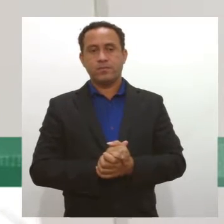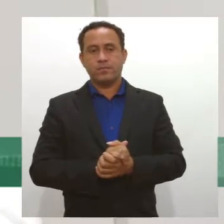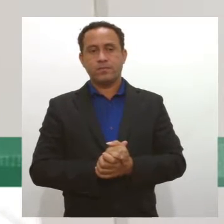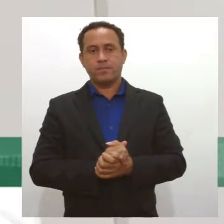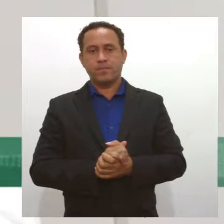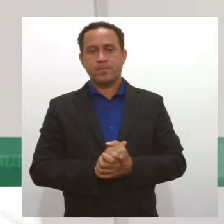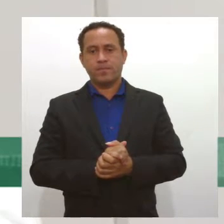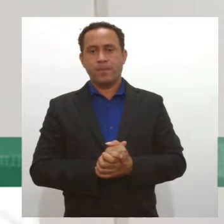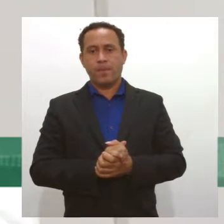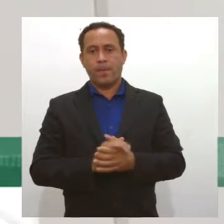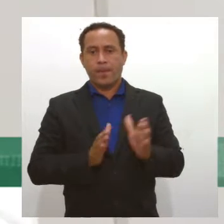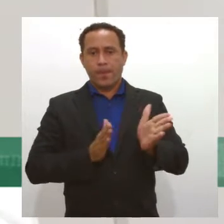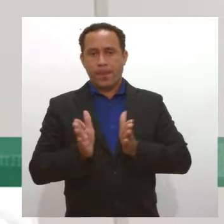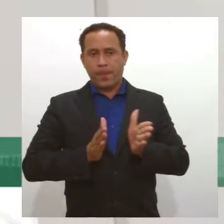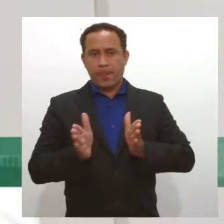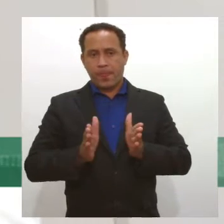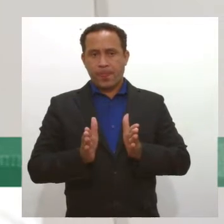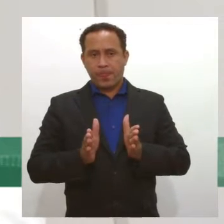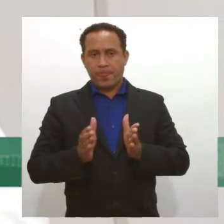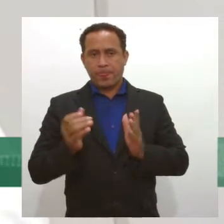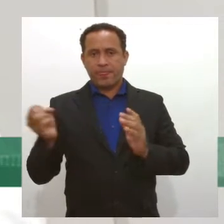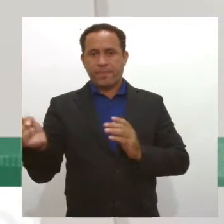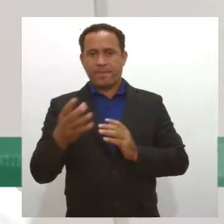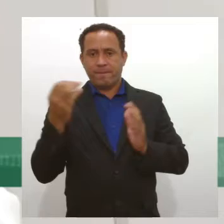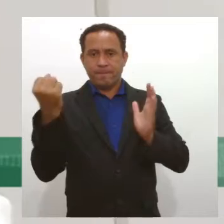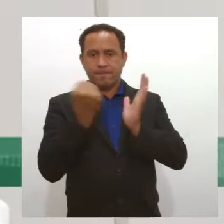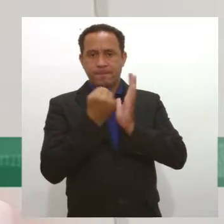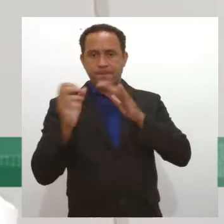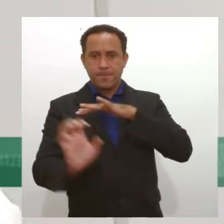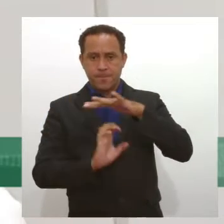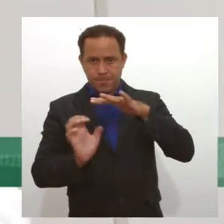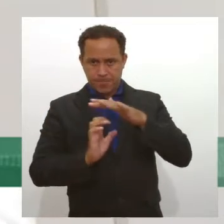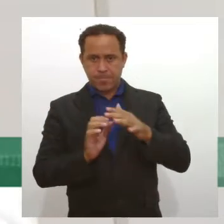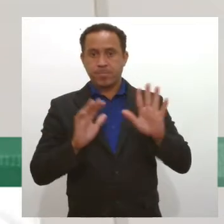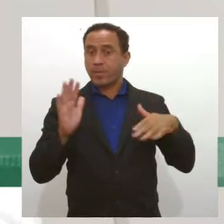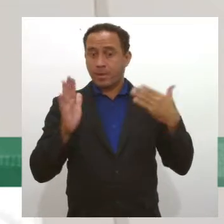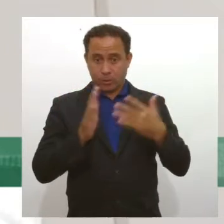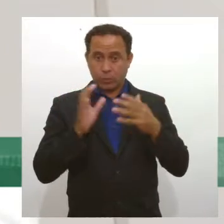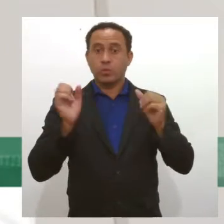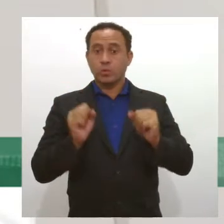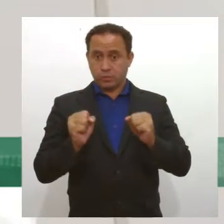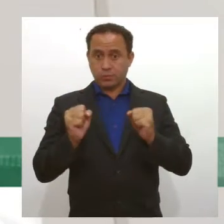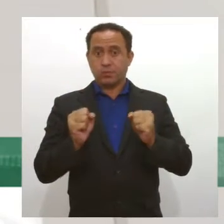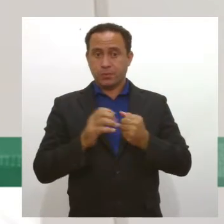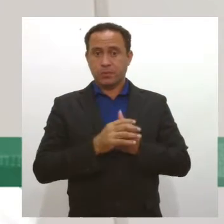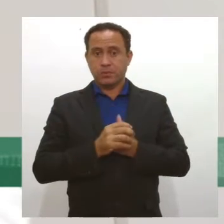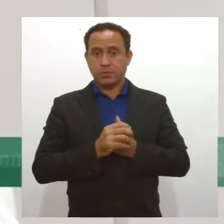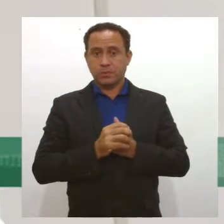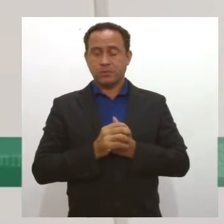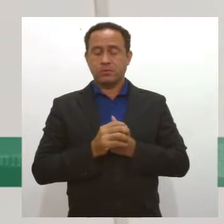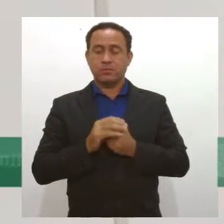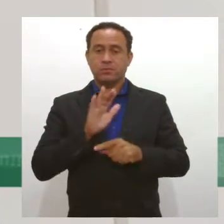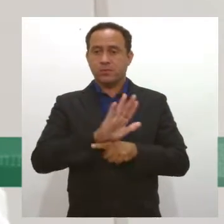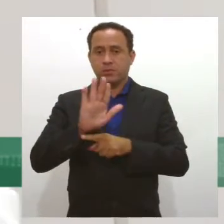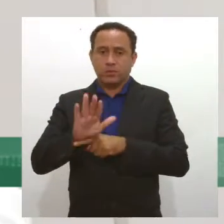a promulgação desse marco para todos poderem, né, se